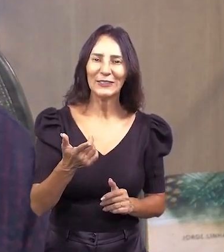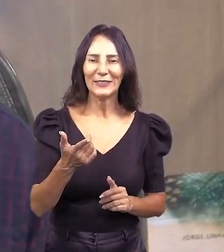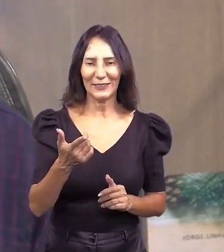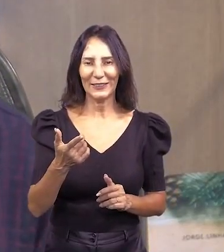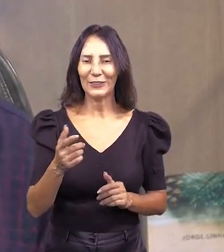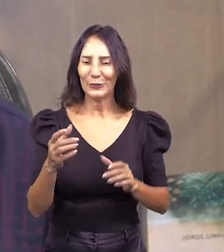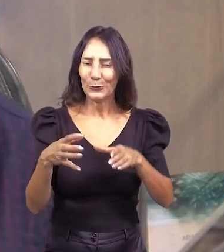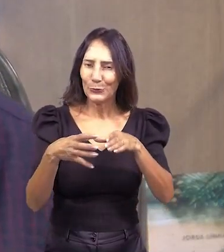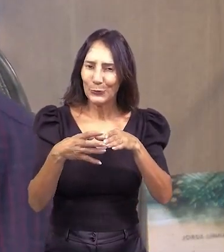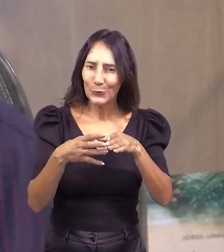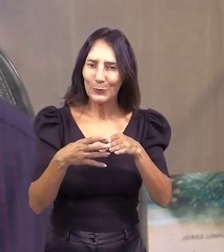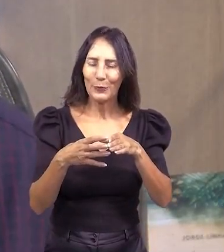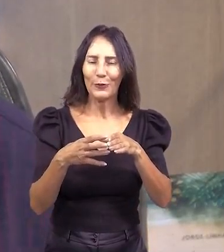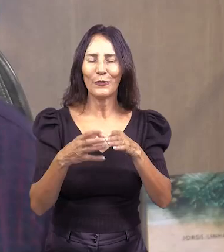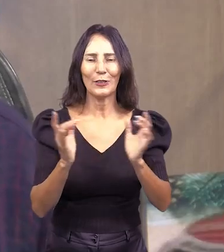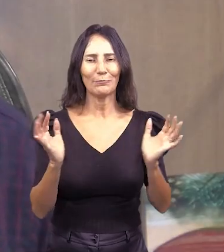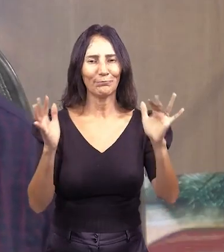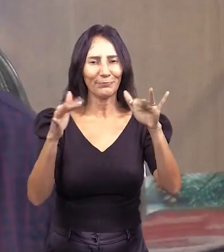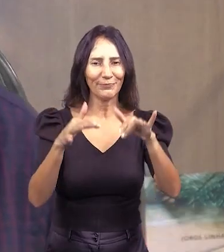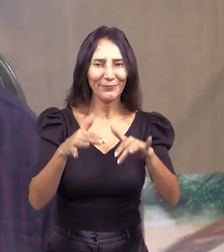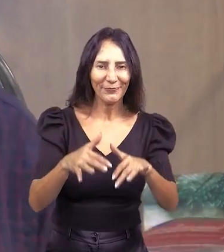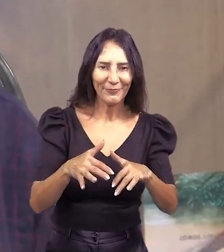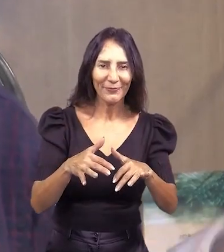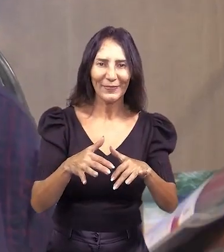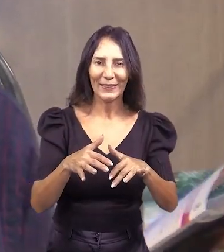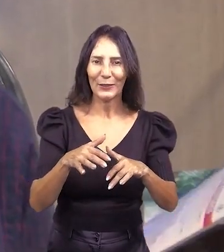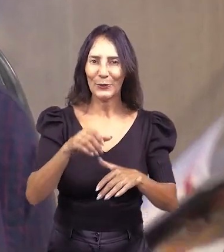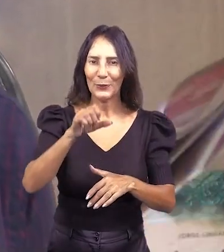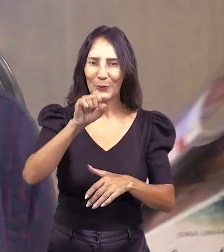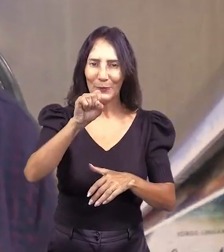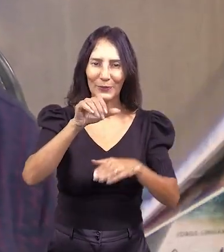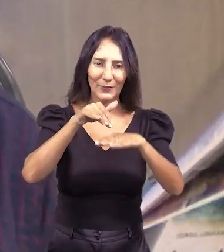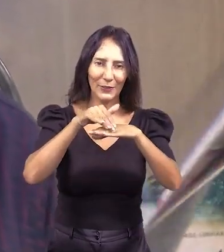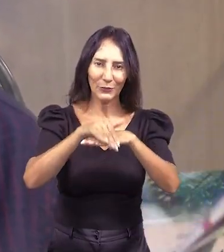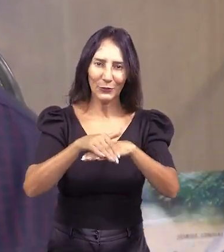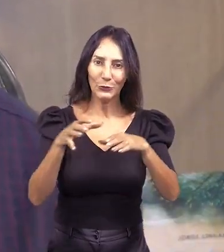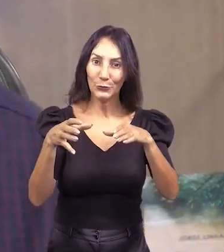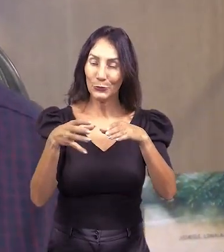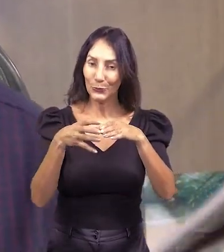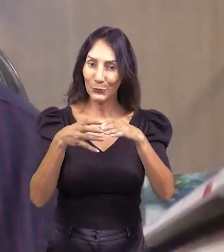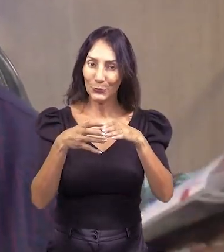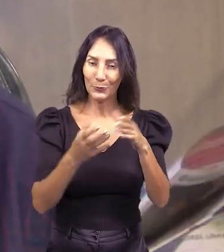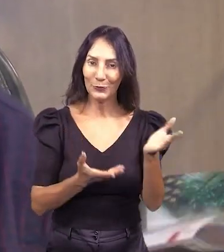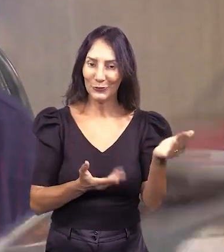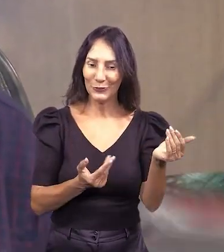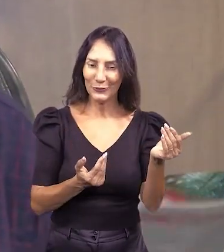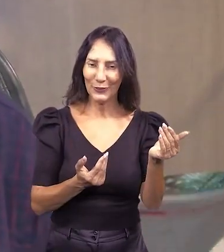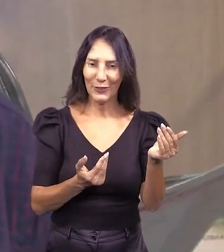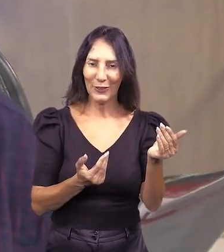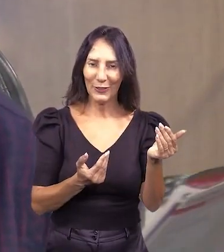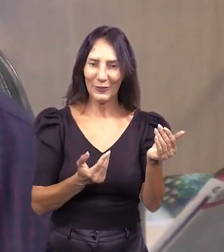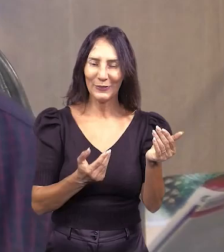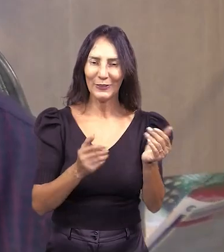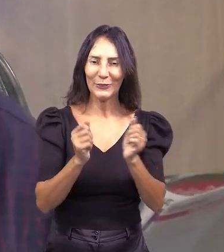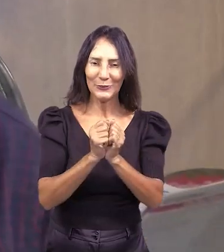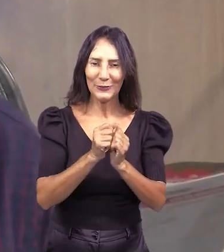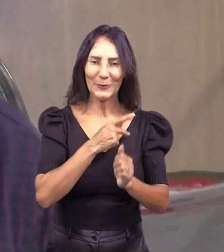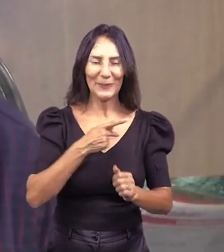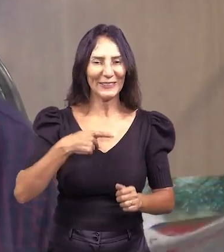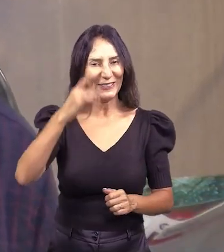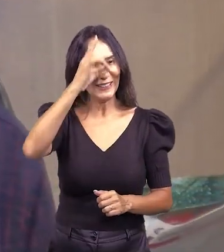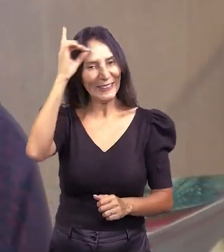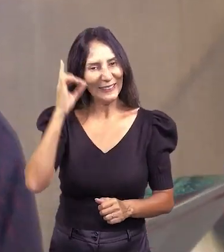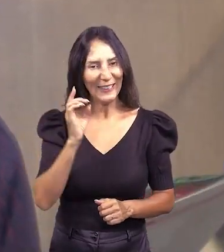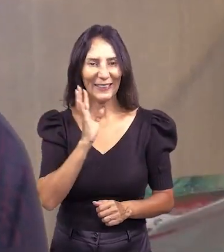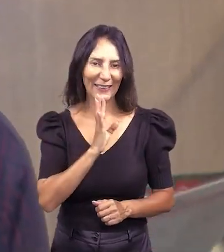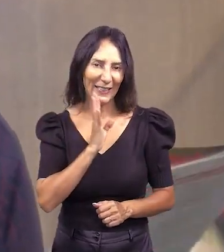Priscila, Felipe, Lucas França. Depois, às 20 horas, a juventude, com a pastora Daniela. Que legal,